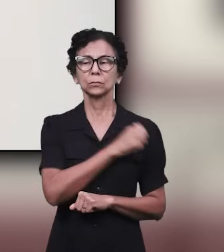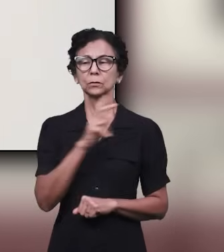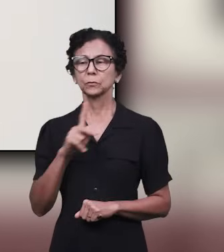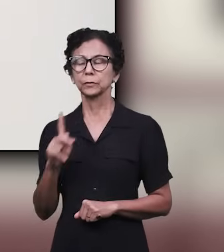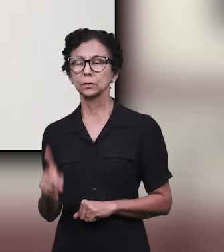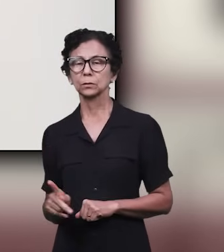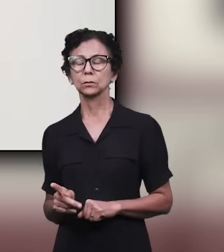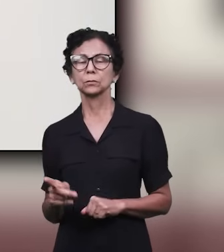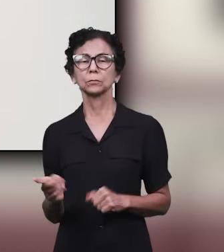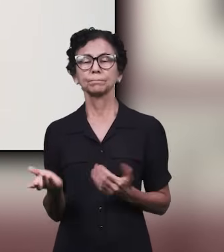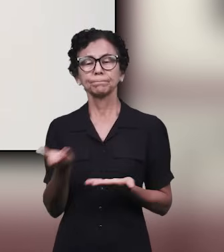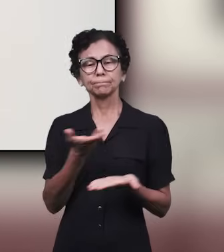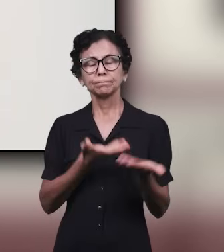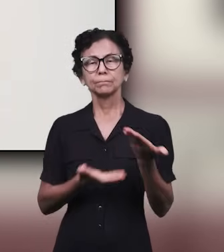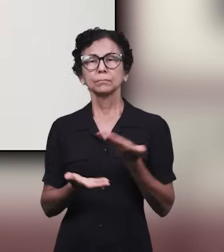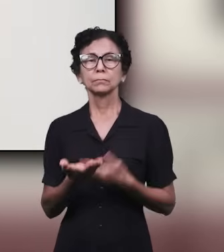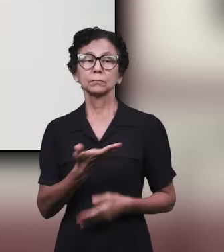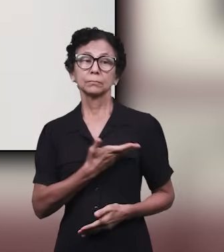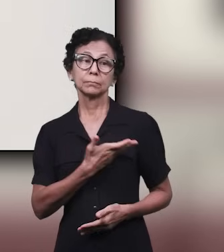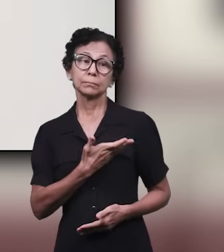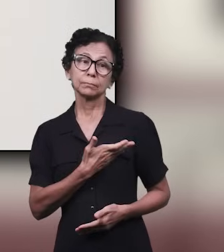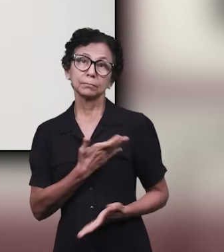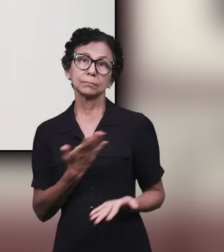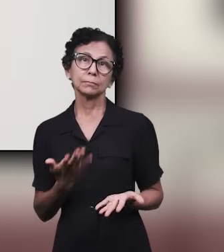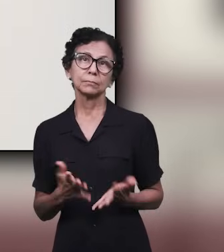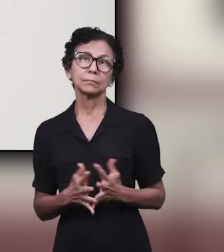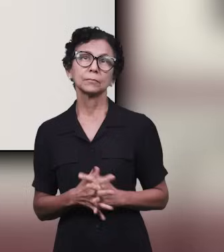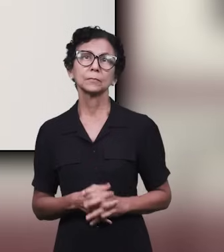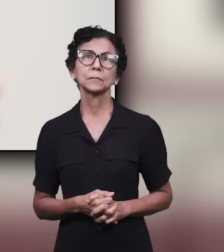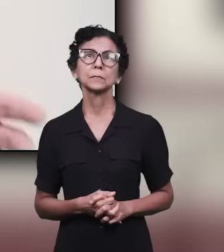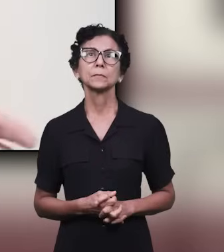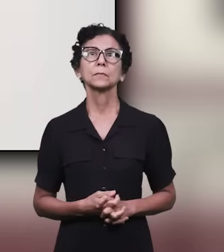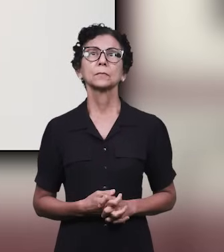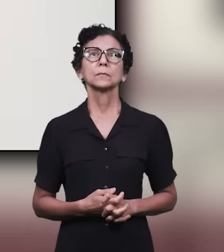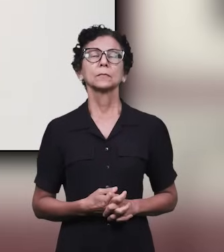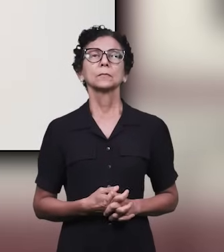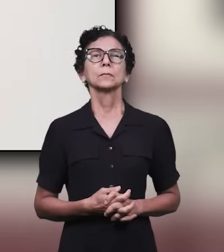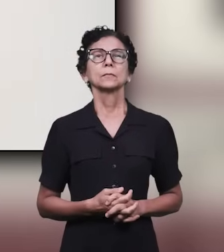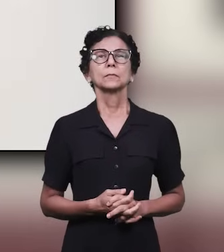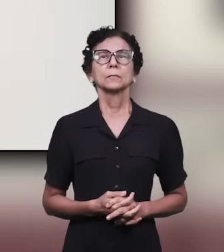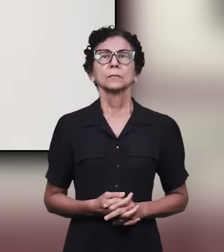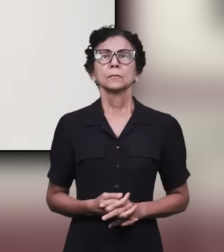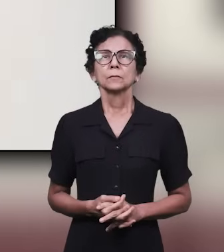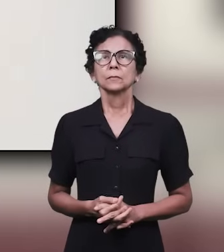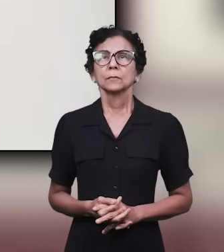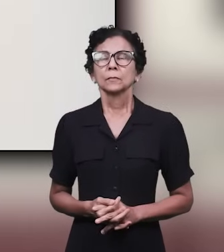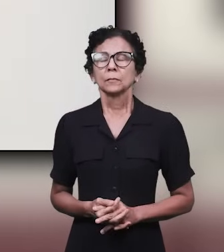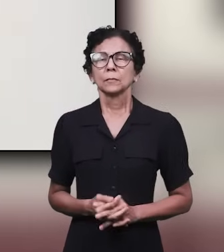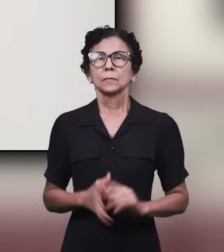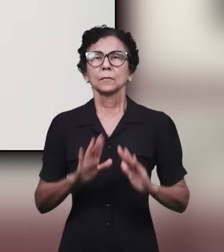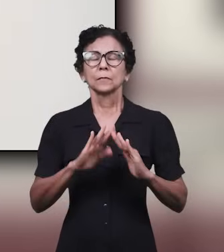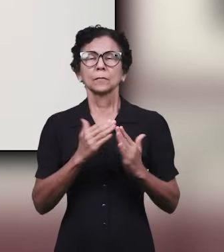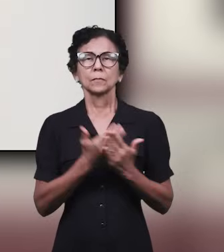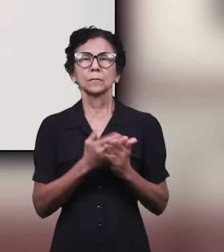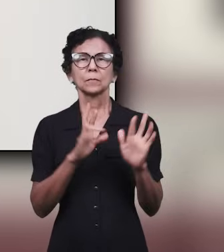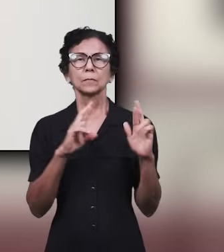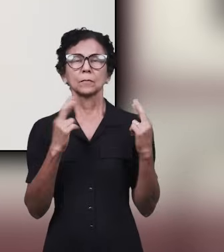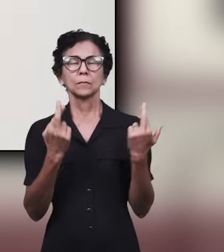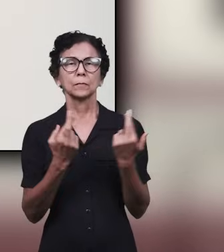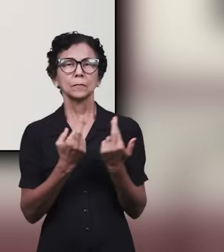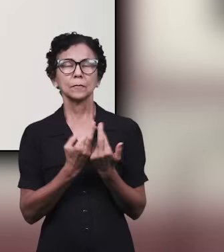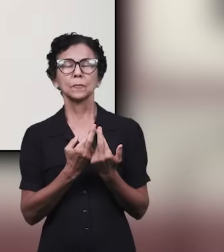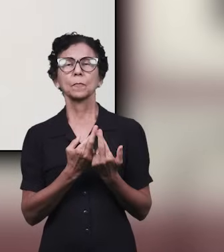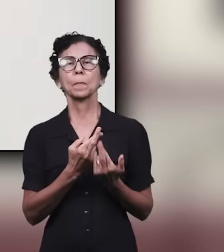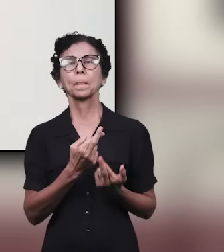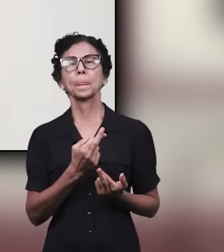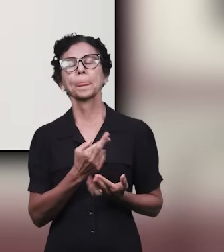próprios amigos, participar das reuniões de pais e professores que surgem durante o ano letivo,